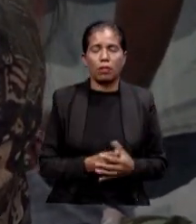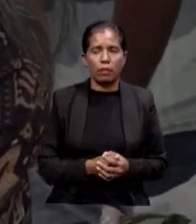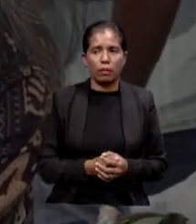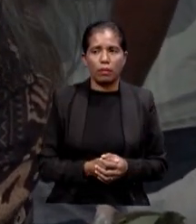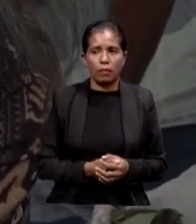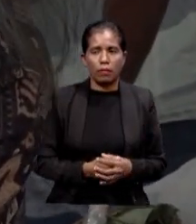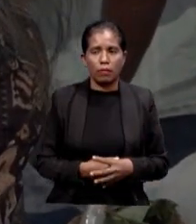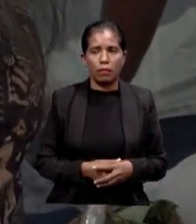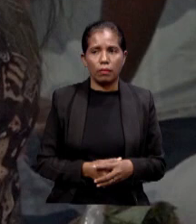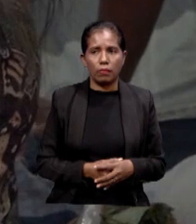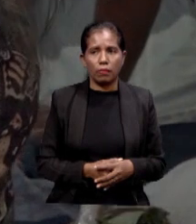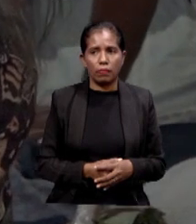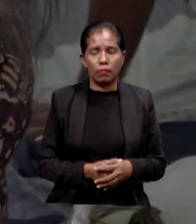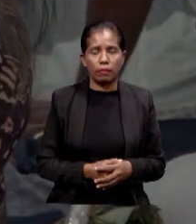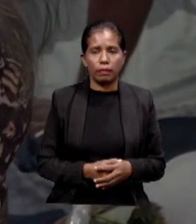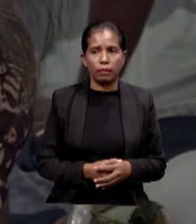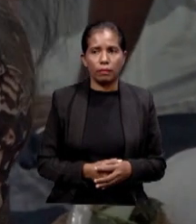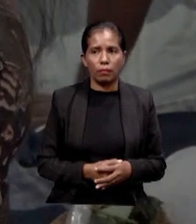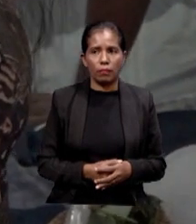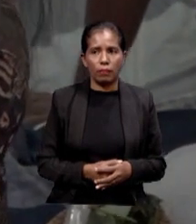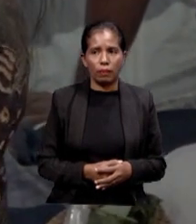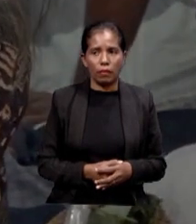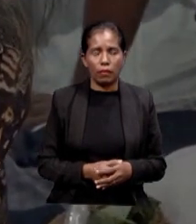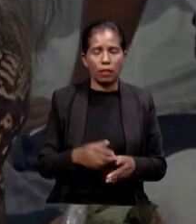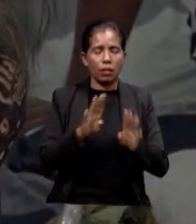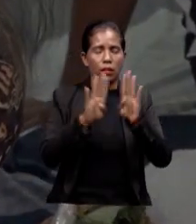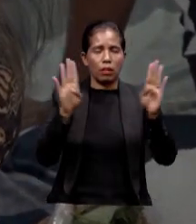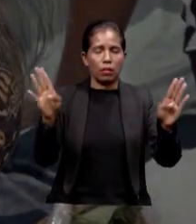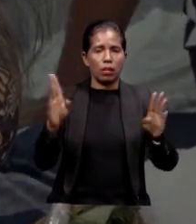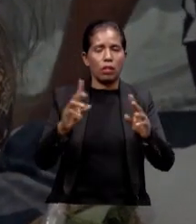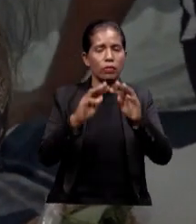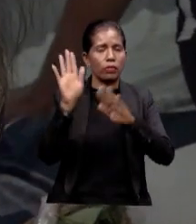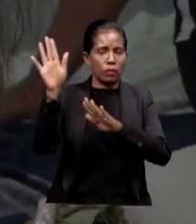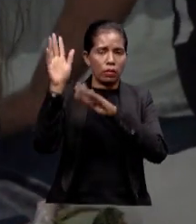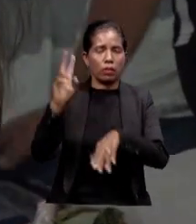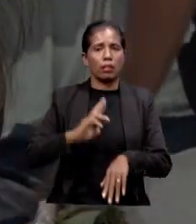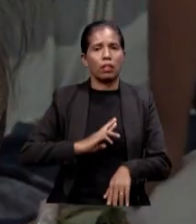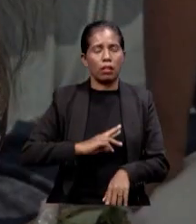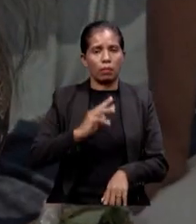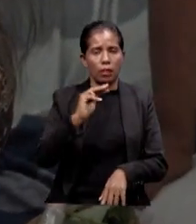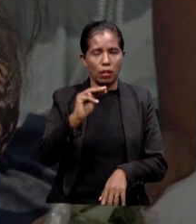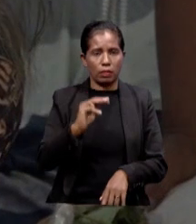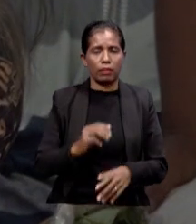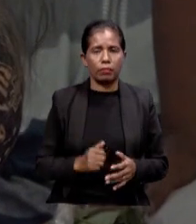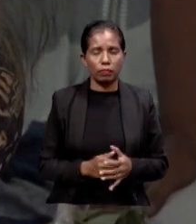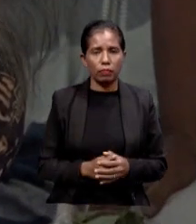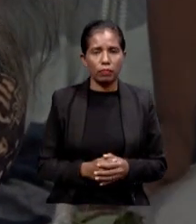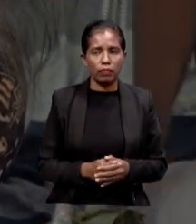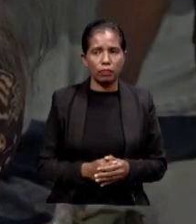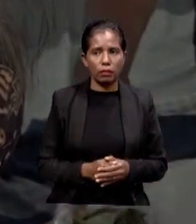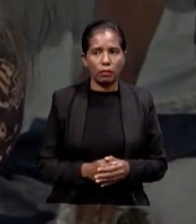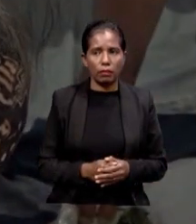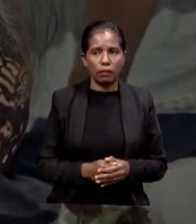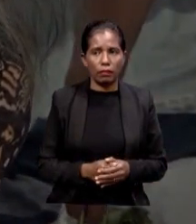bebaloke Iya be ramila une ba ne ne mak hau ni ba